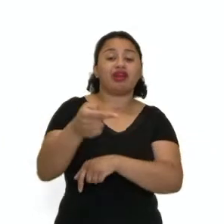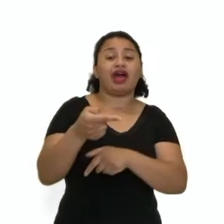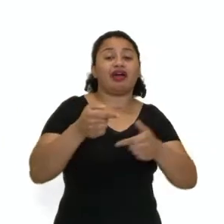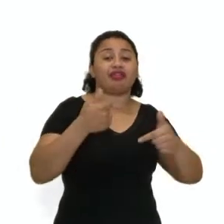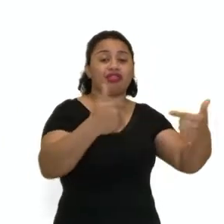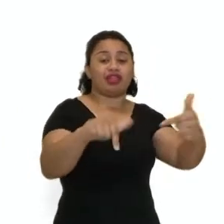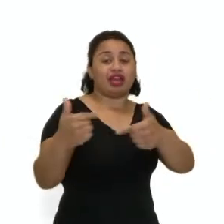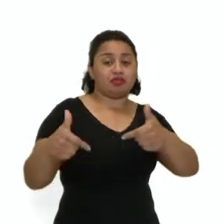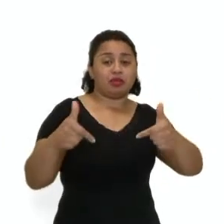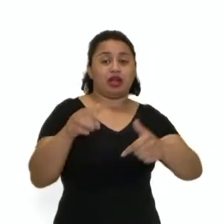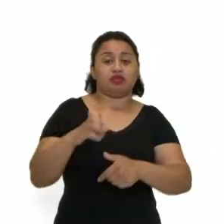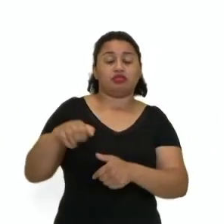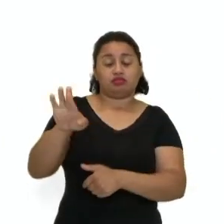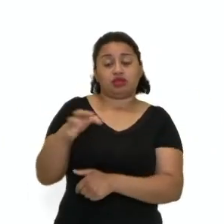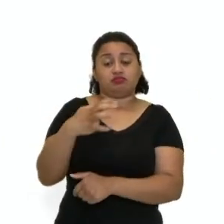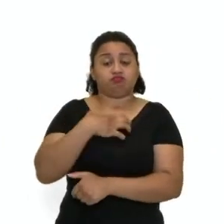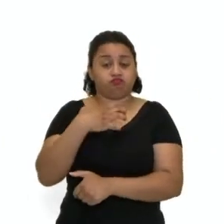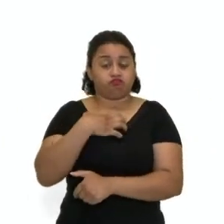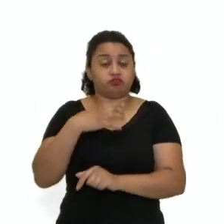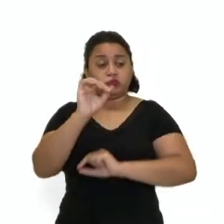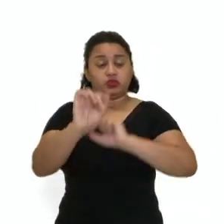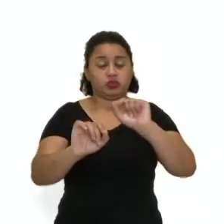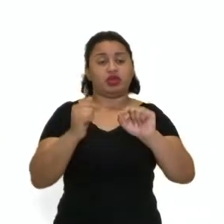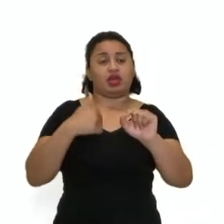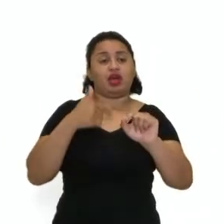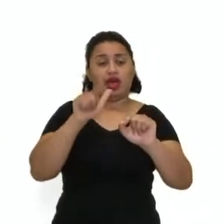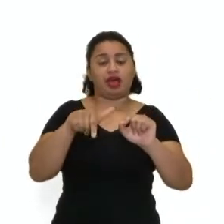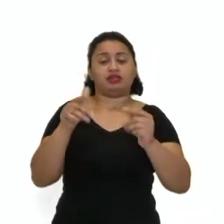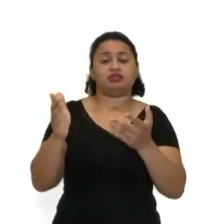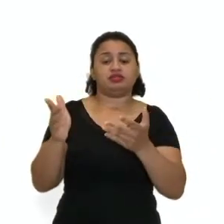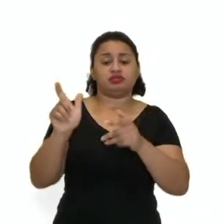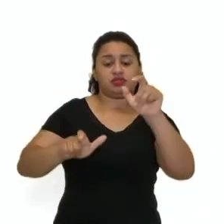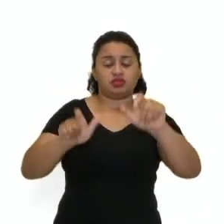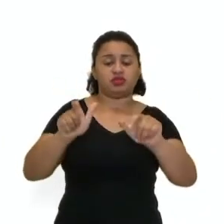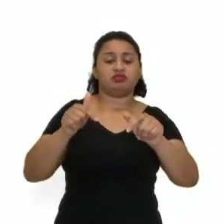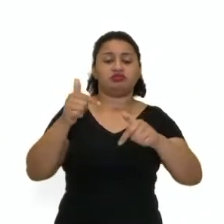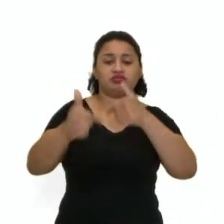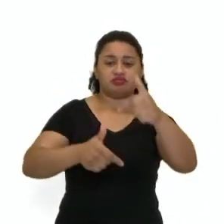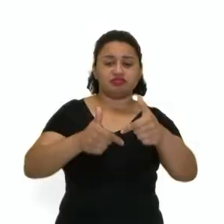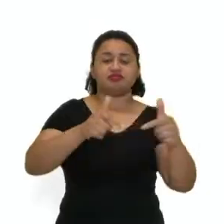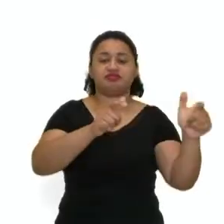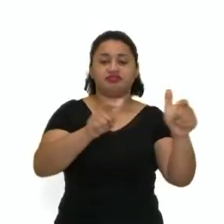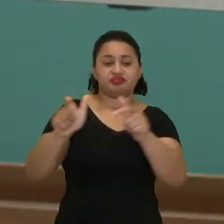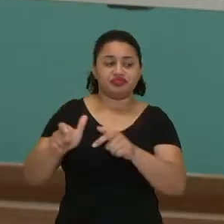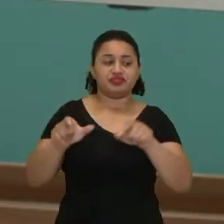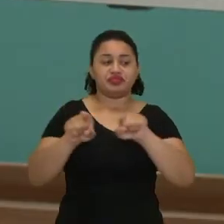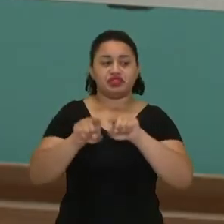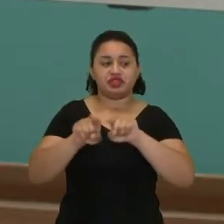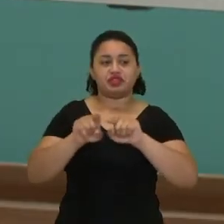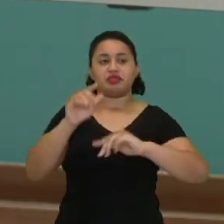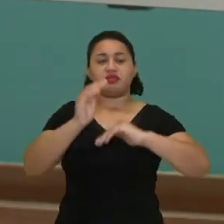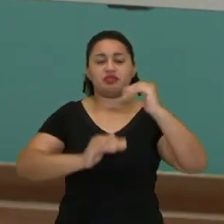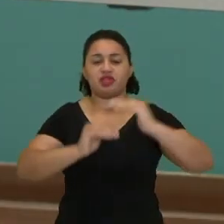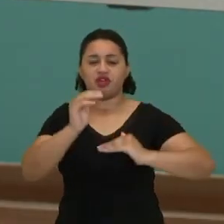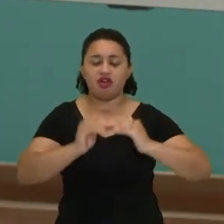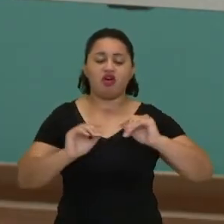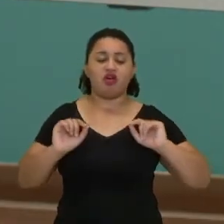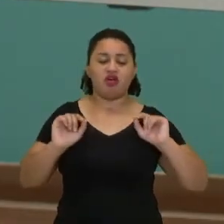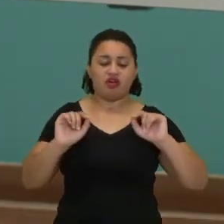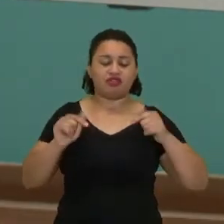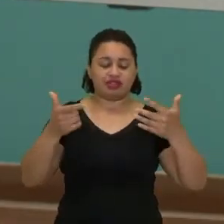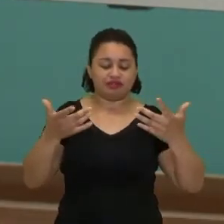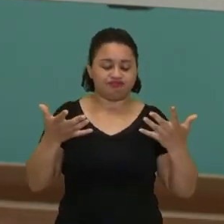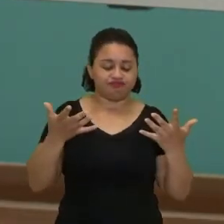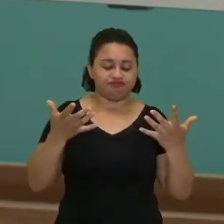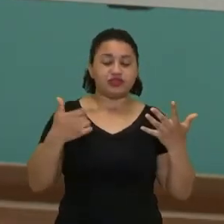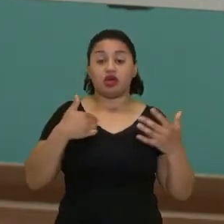trabalhar deste modo. Muitas vezes essas moças que trabalham nesses bares também praticavam dentro atos libidinosos